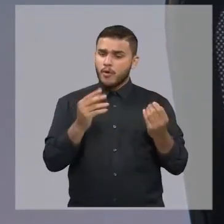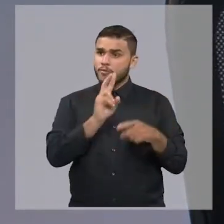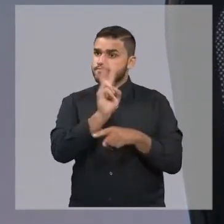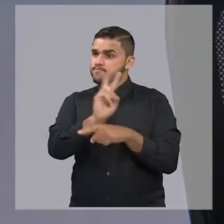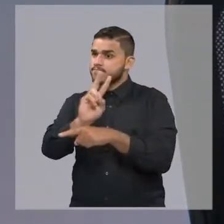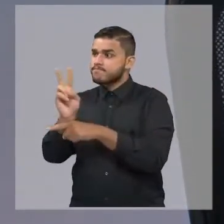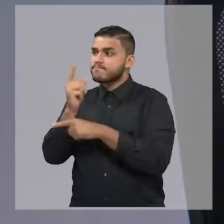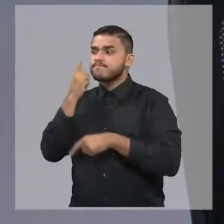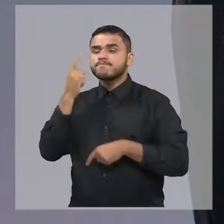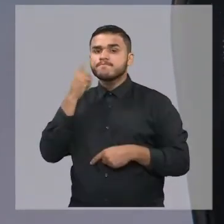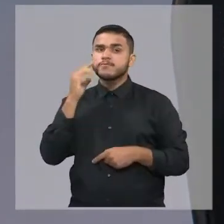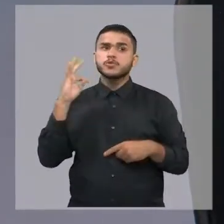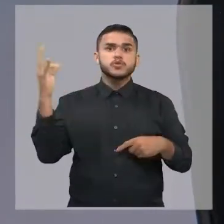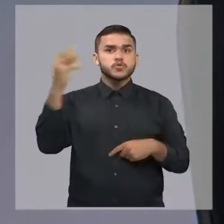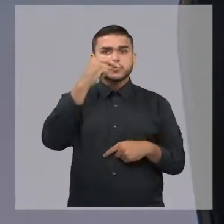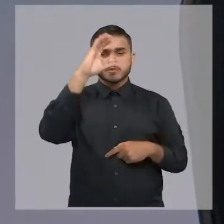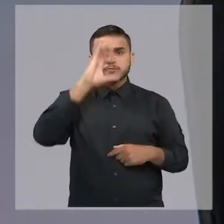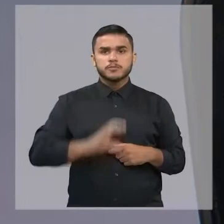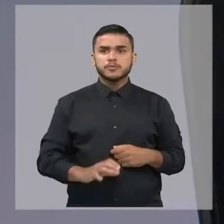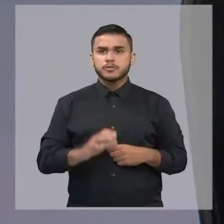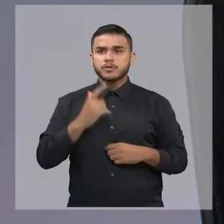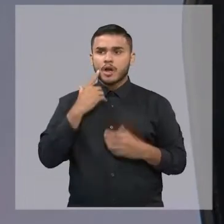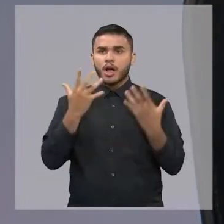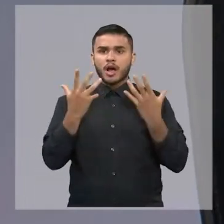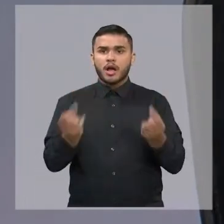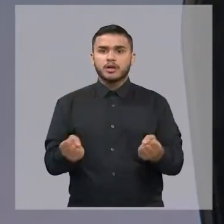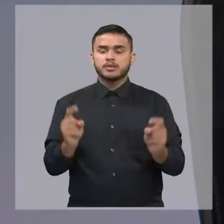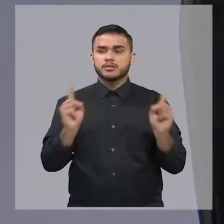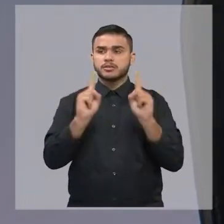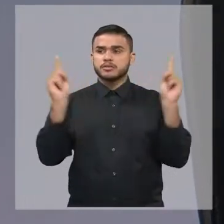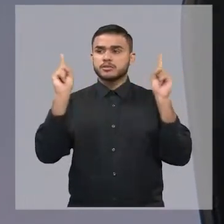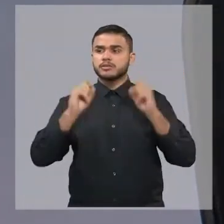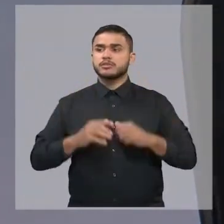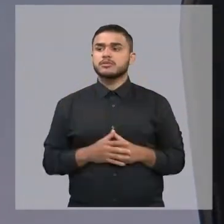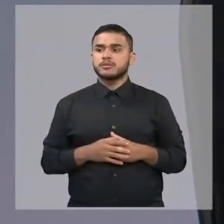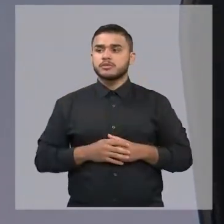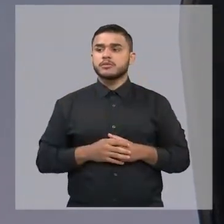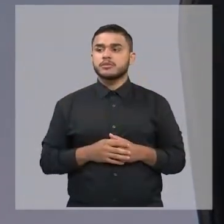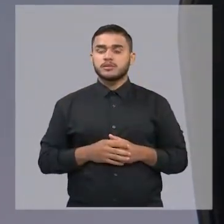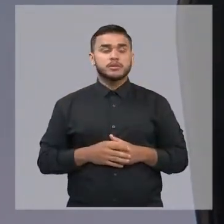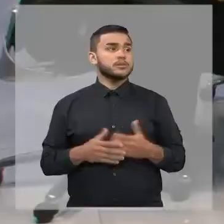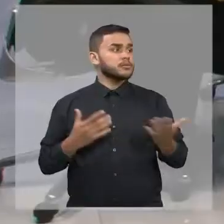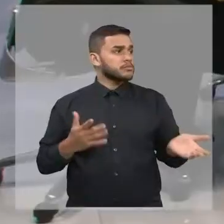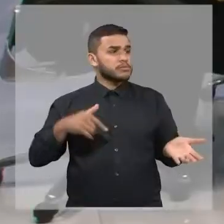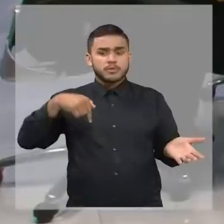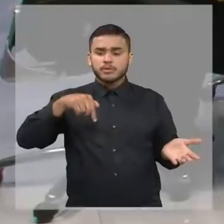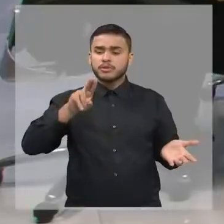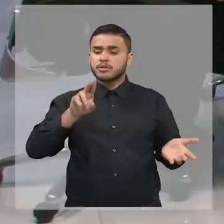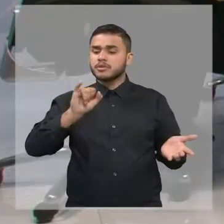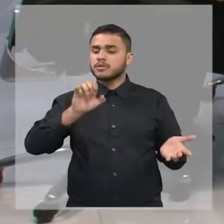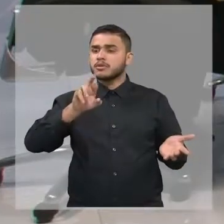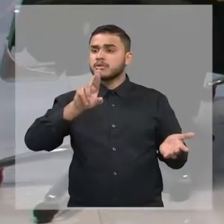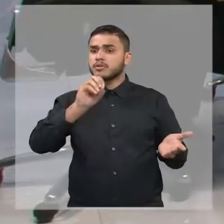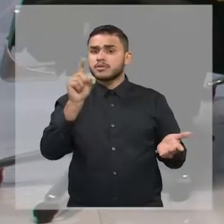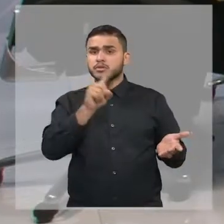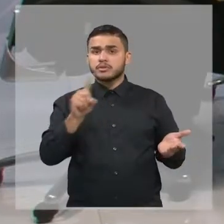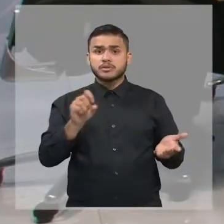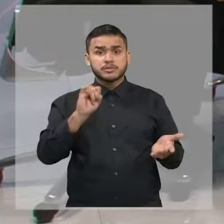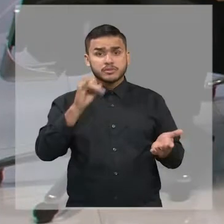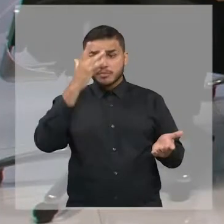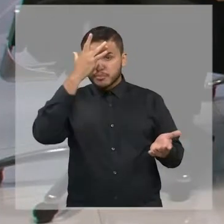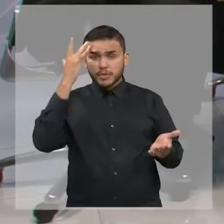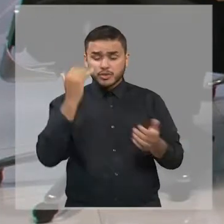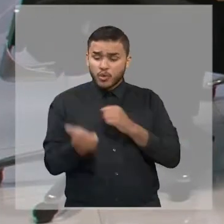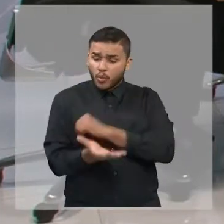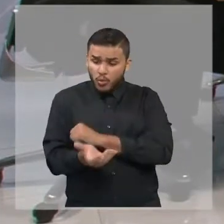intensa hoje. A sociedade não aceita mais o fisiologismo que o Queiroz está errado. Devia ser preso. Quem cometeu ilegalidade.